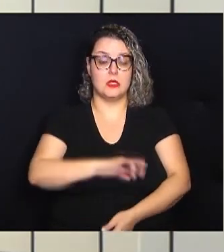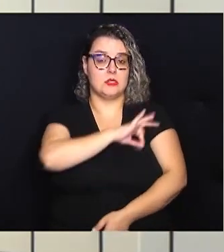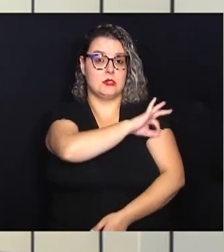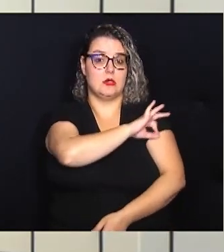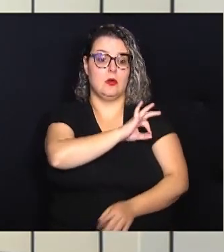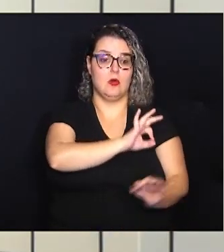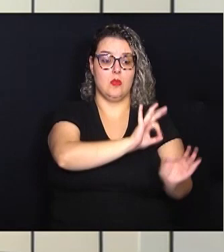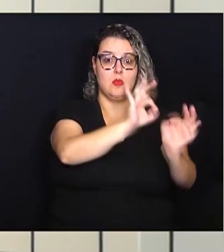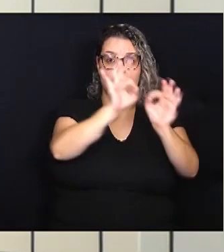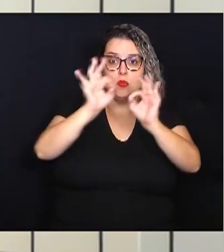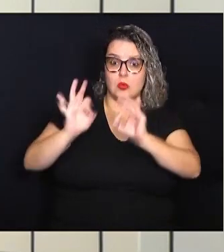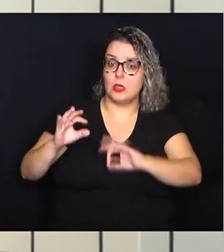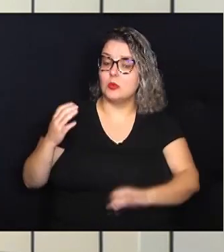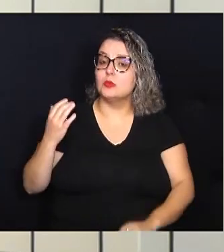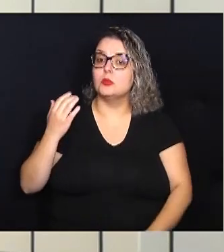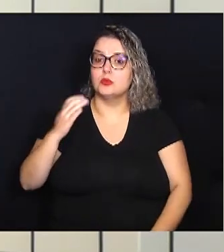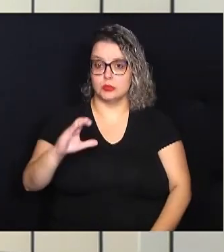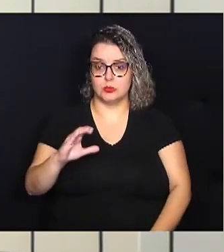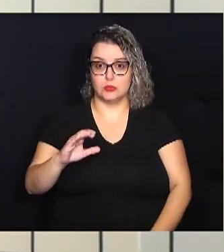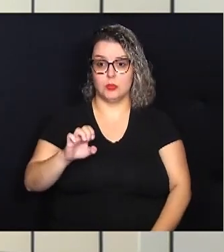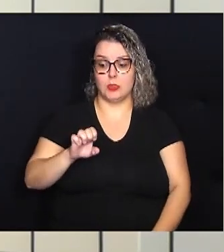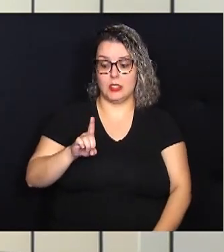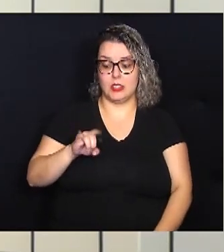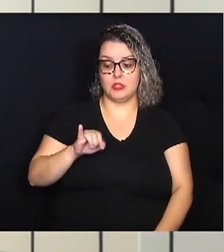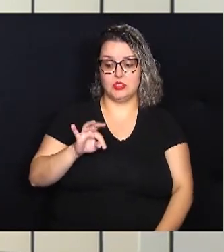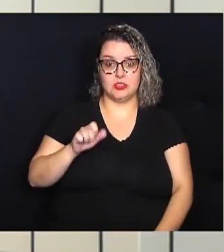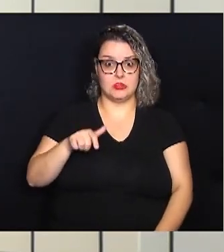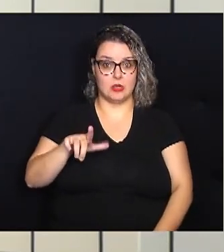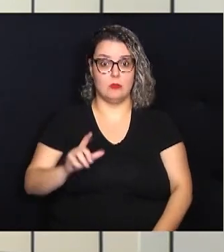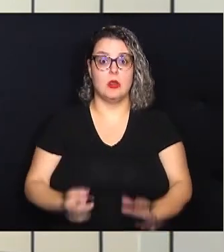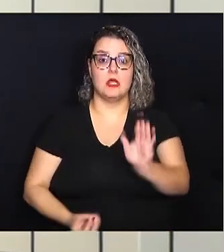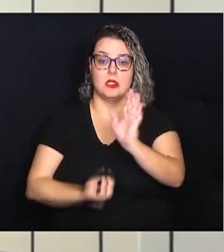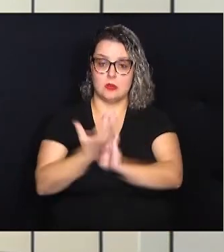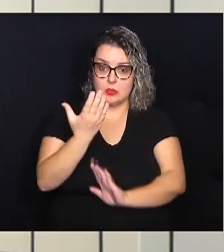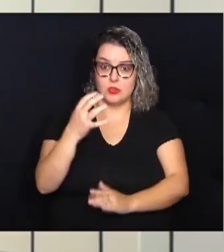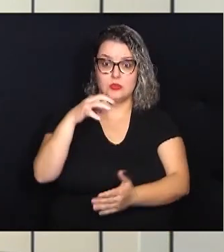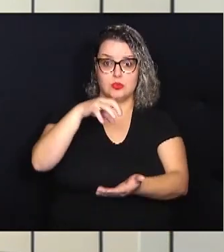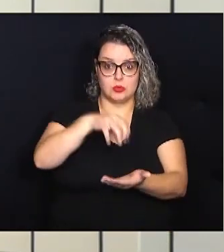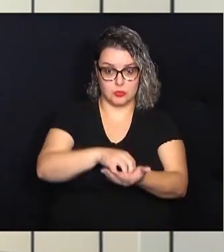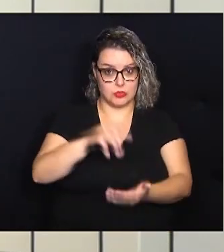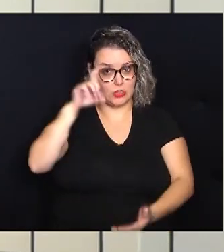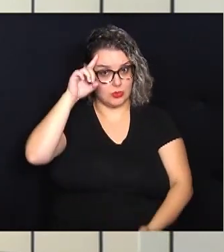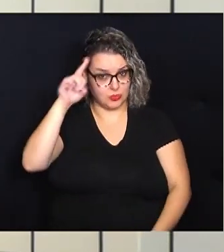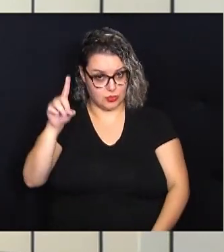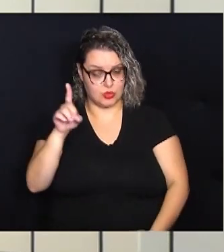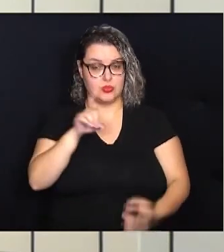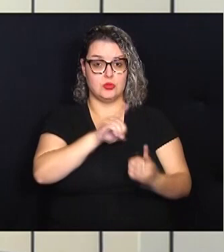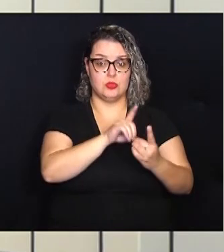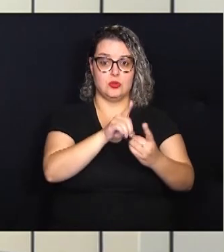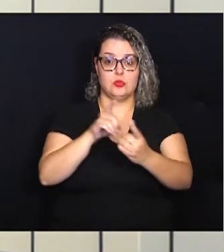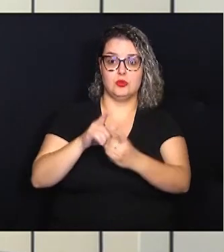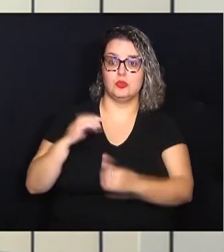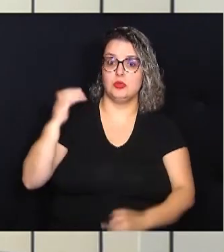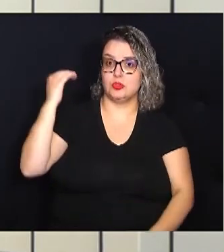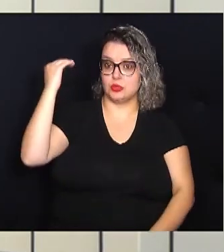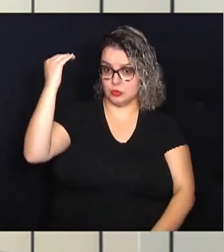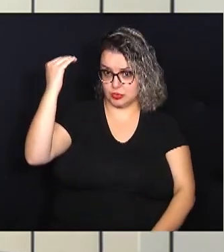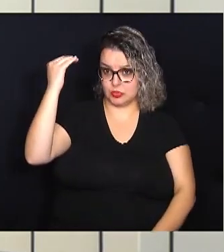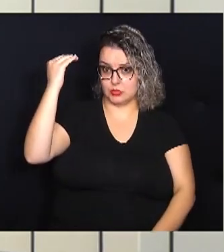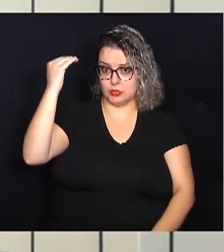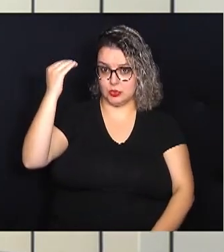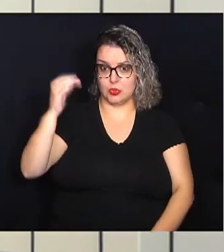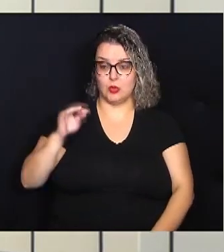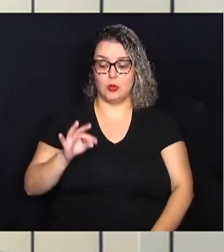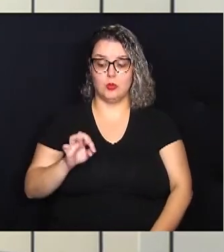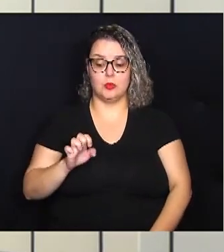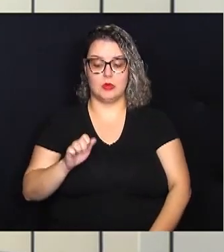acompanhando o lançamento do edital para a criação do Centro Dia de Atendimento de Adultos com TEA,